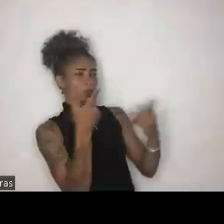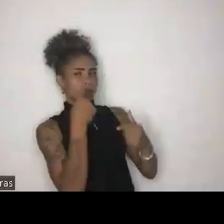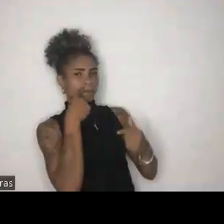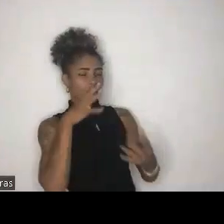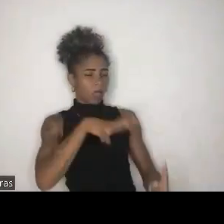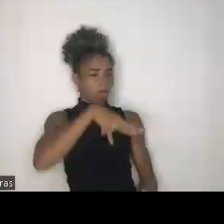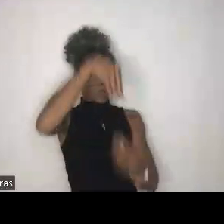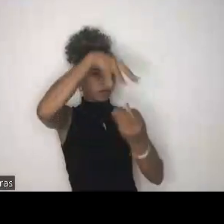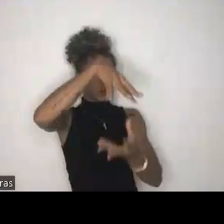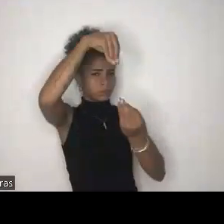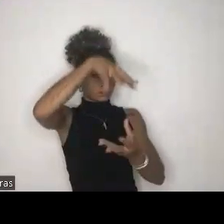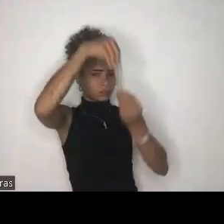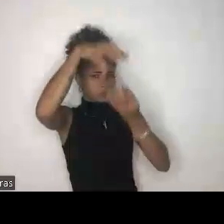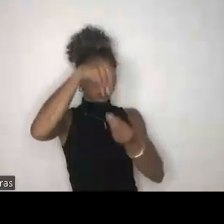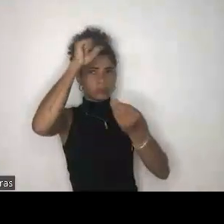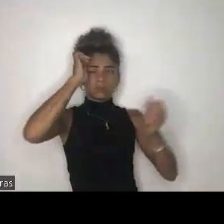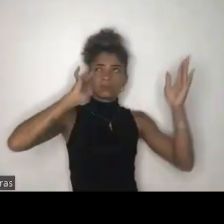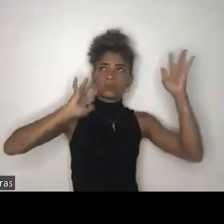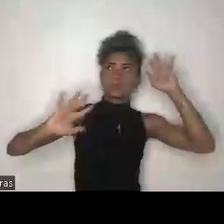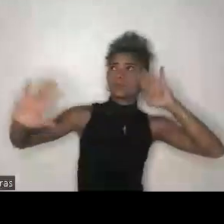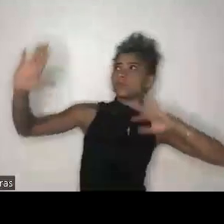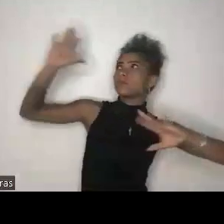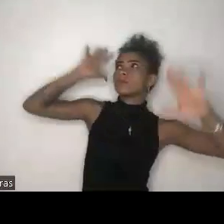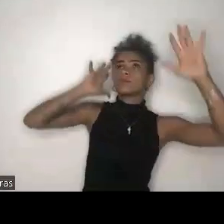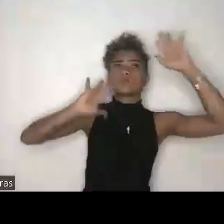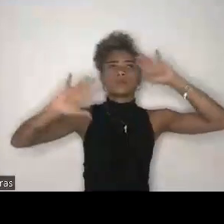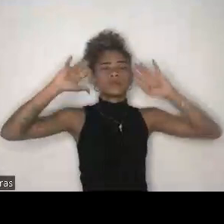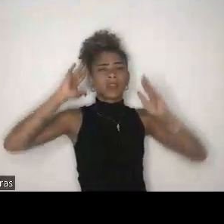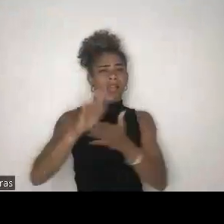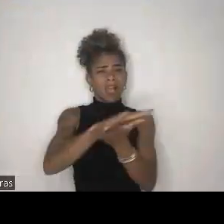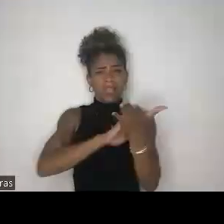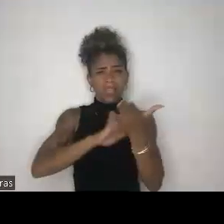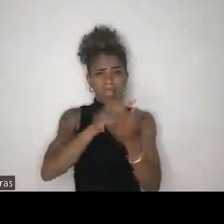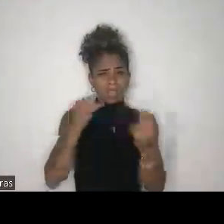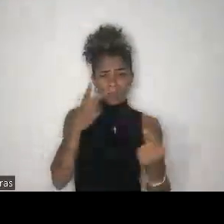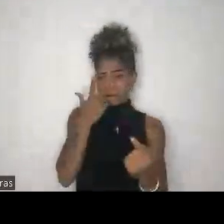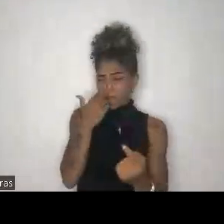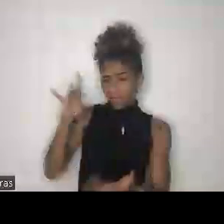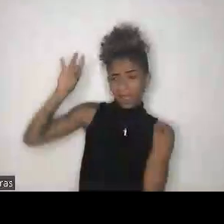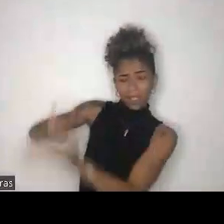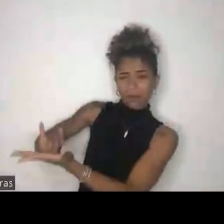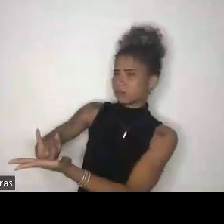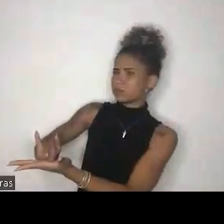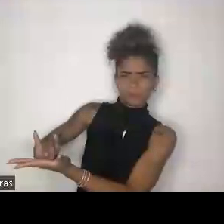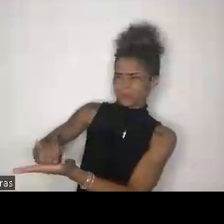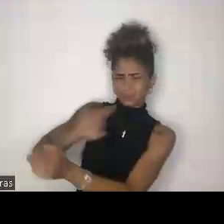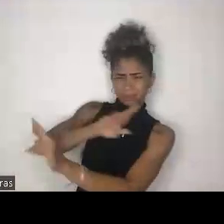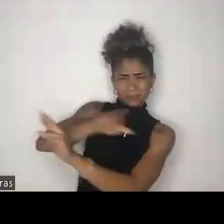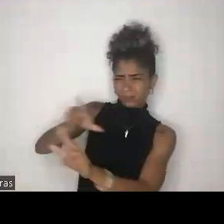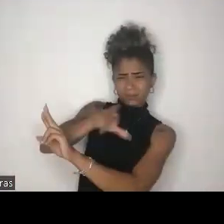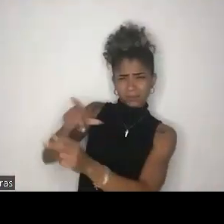com o total de compromisso de Realismo usando foto colagem é usando